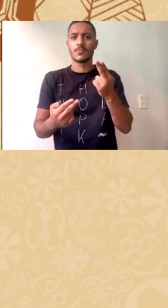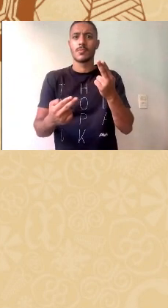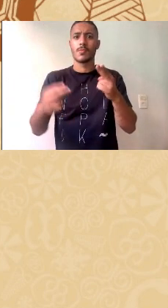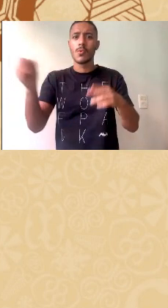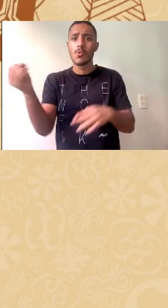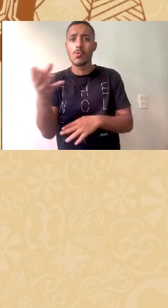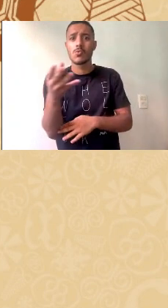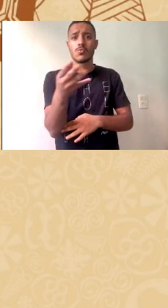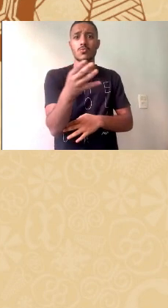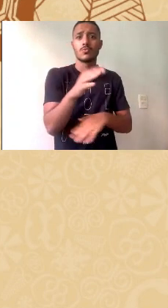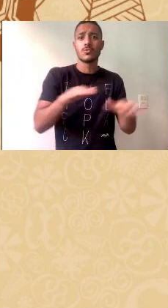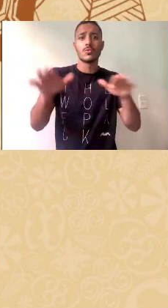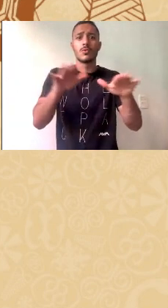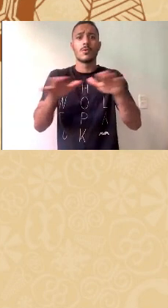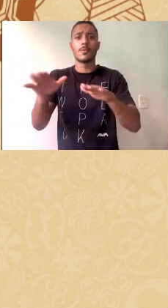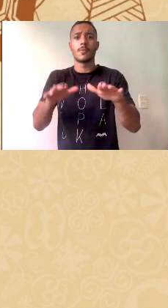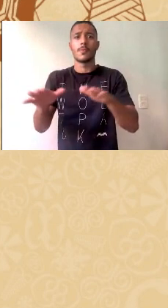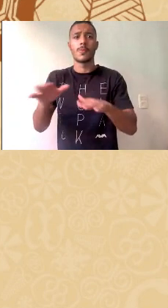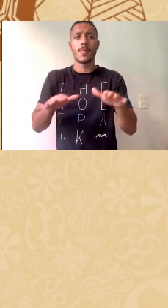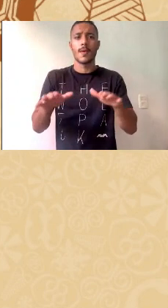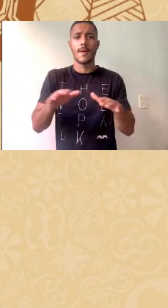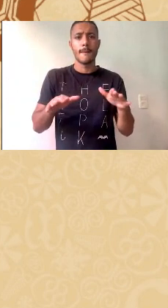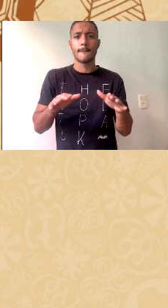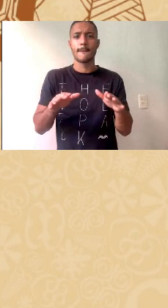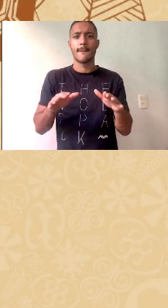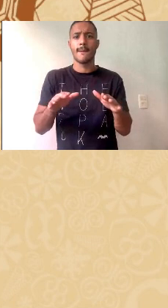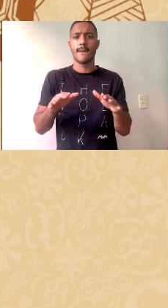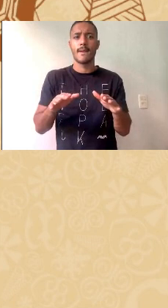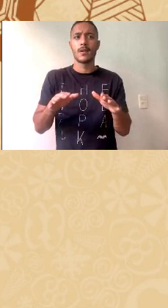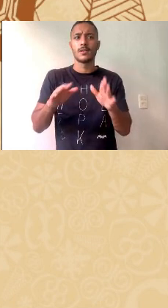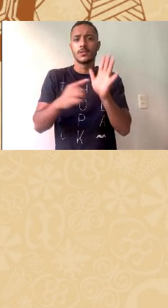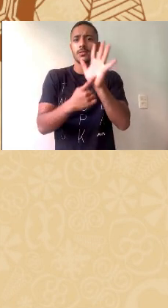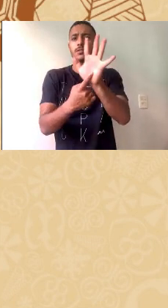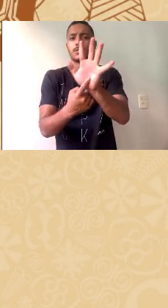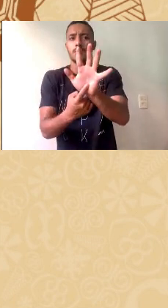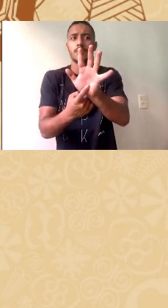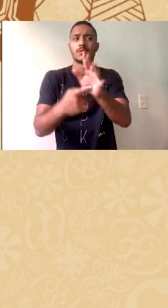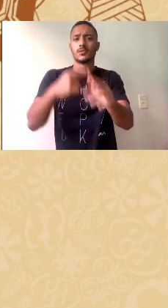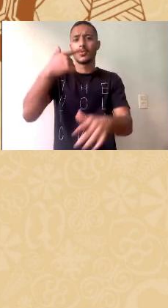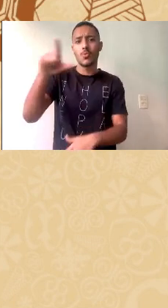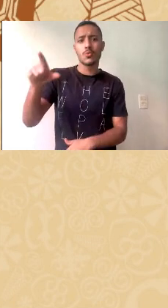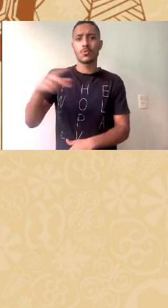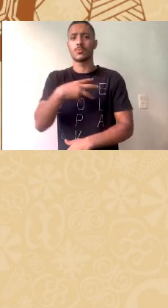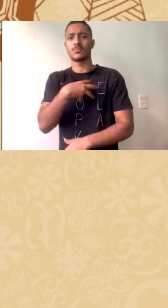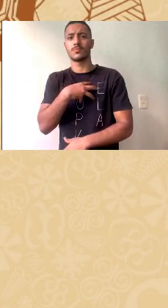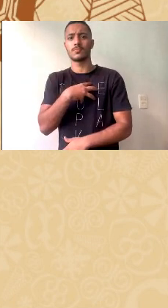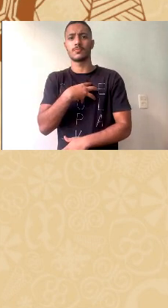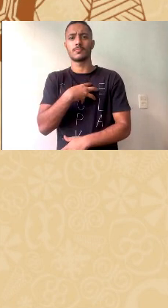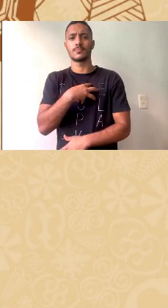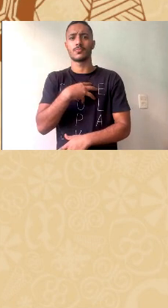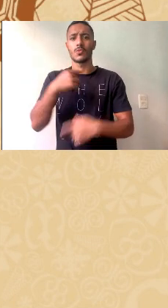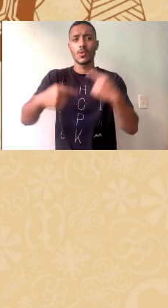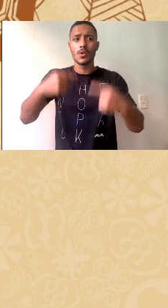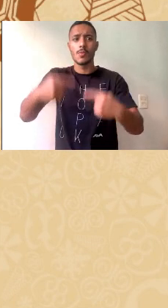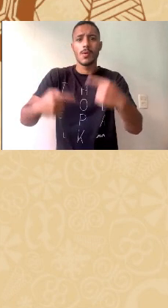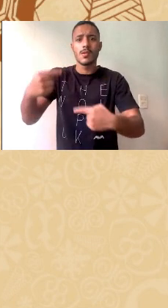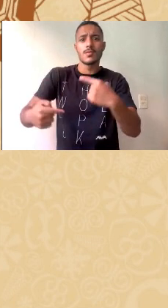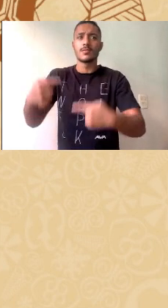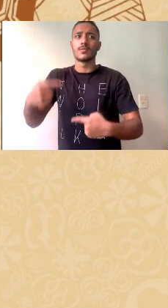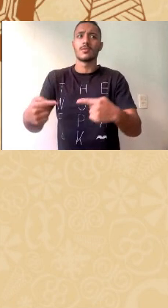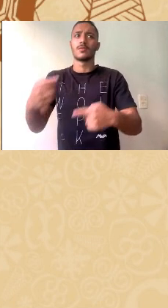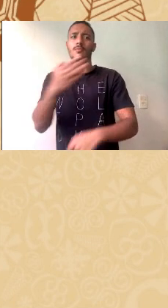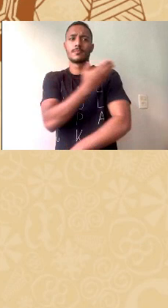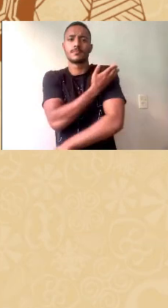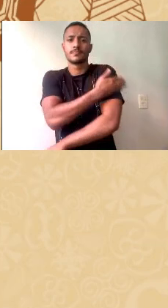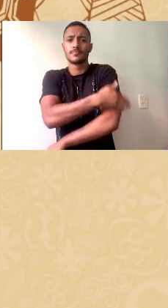organizado, que acabou ampliando o seu raio de ação, né? Então, trazendo o debate sobre a discriminação social, sobre preconceitos